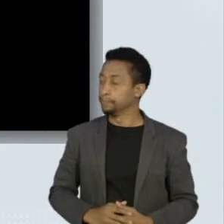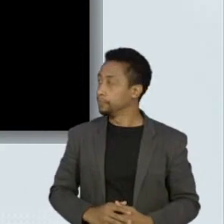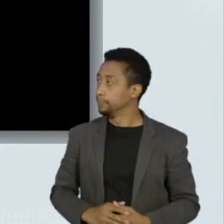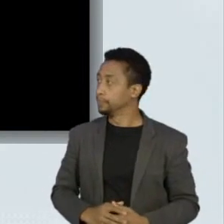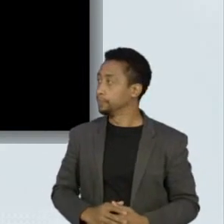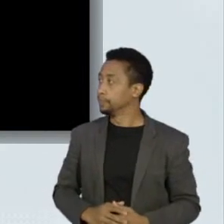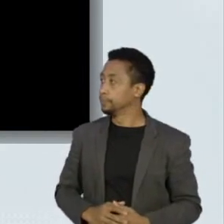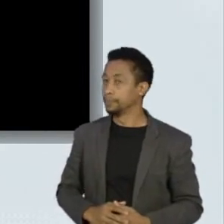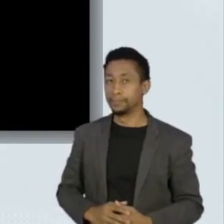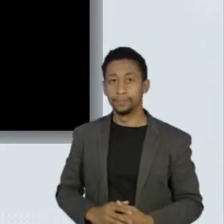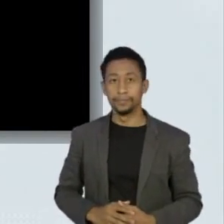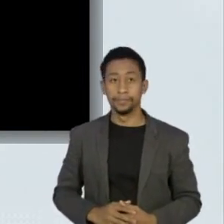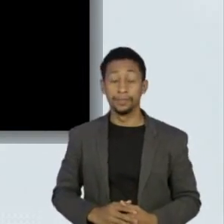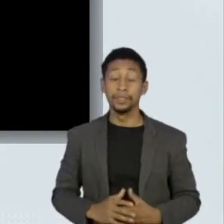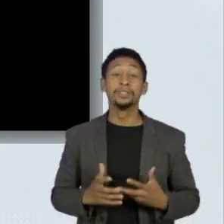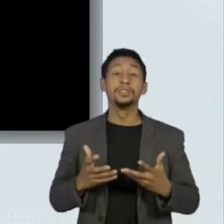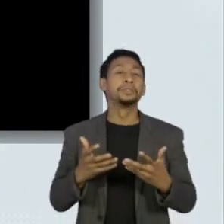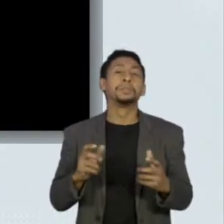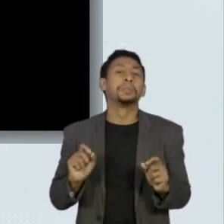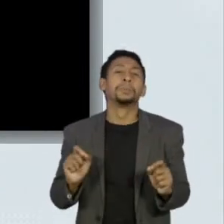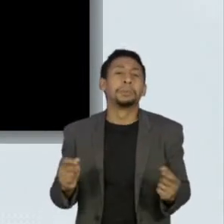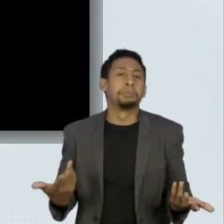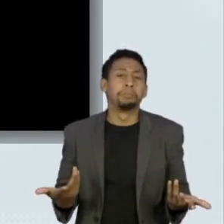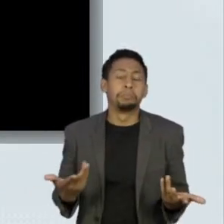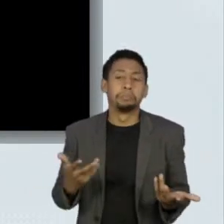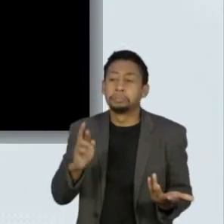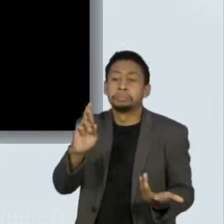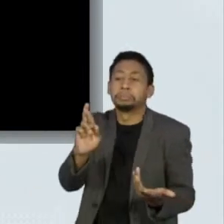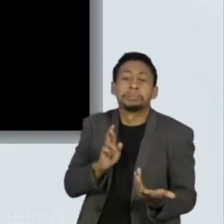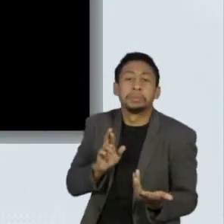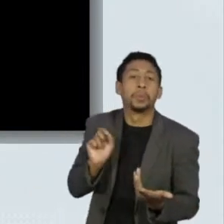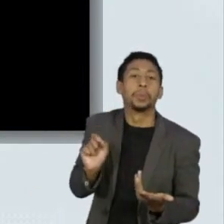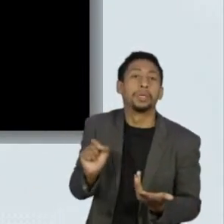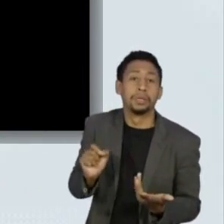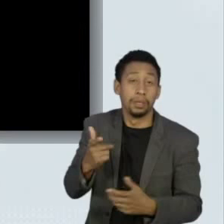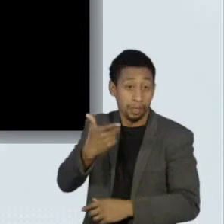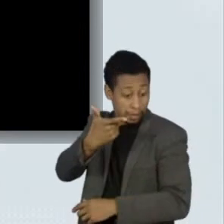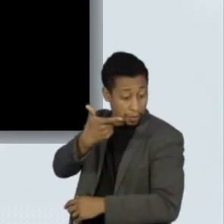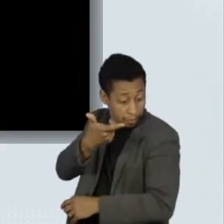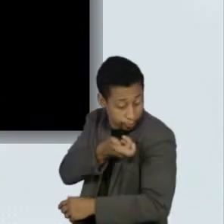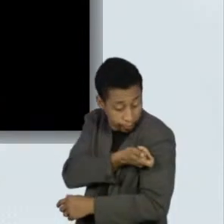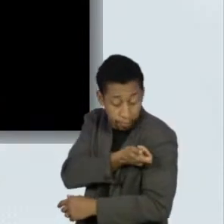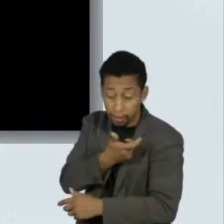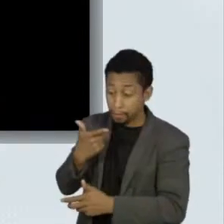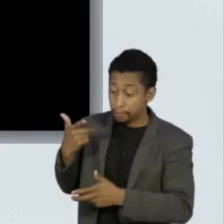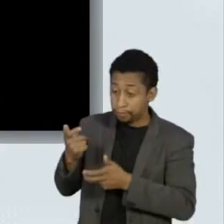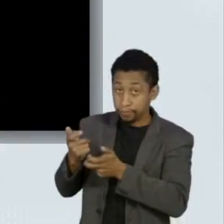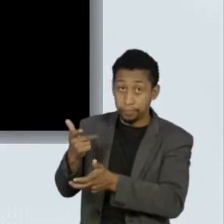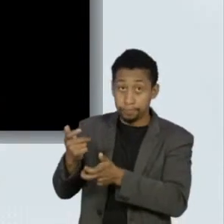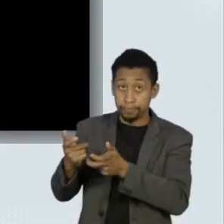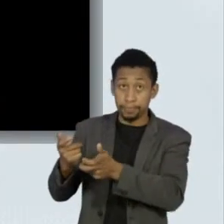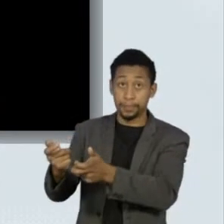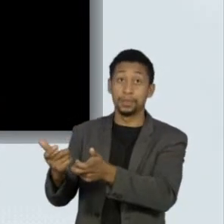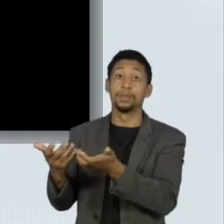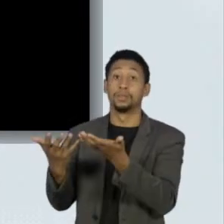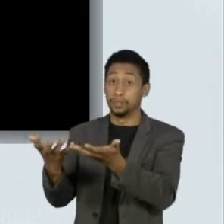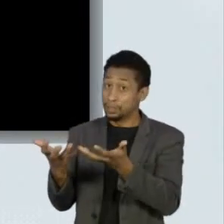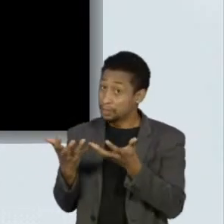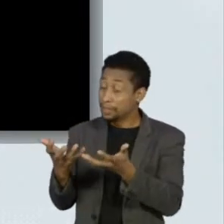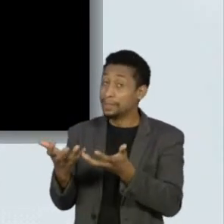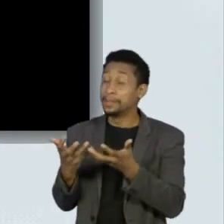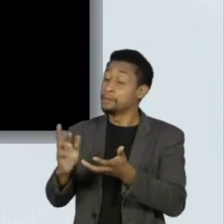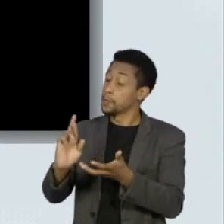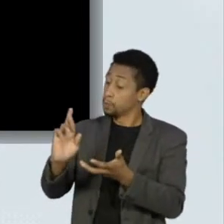E o que a gente esperava da vacina? A gente esperava, e sempre quando vocês pensem nos resultados de uma vacina, sempre tem que levar